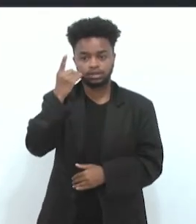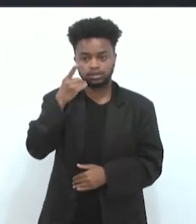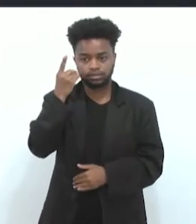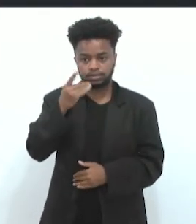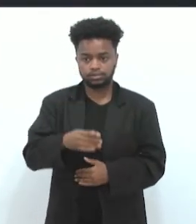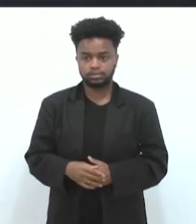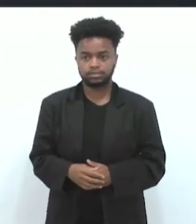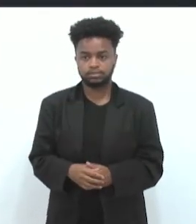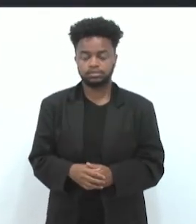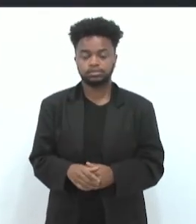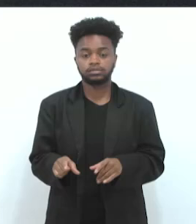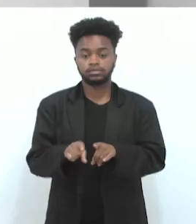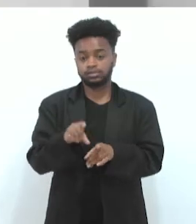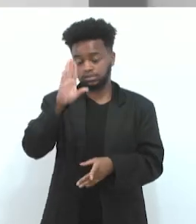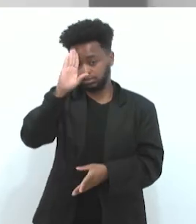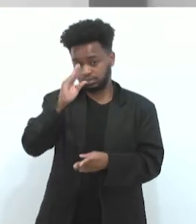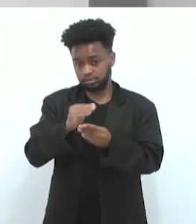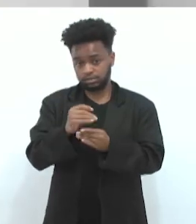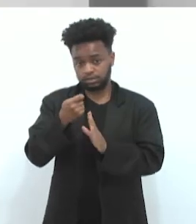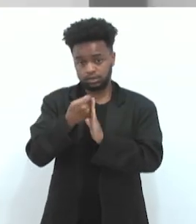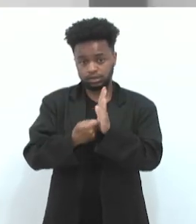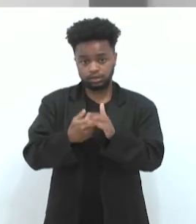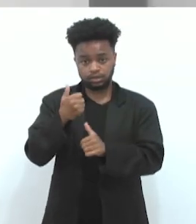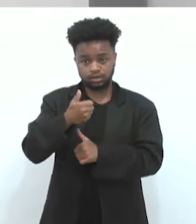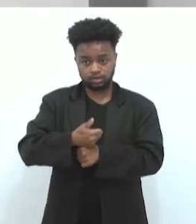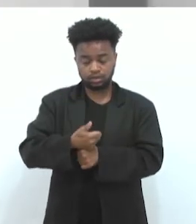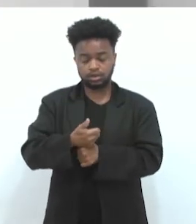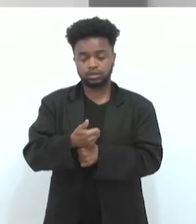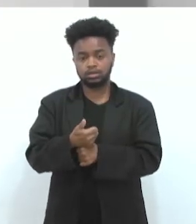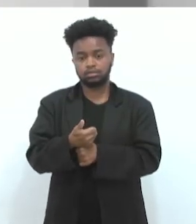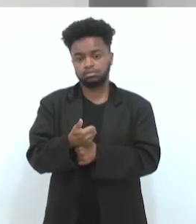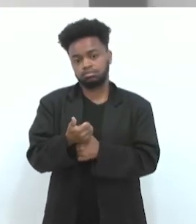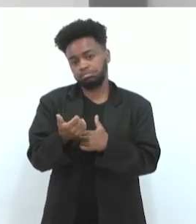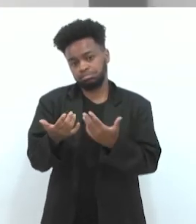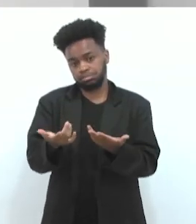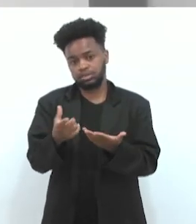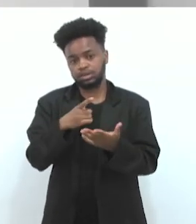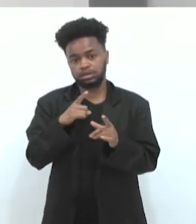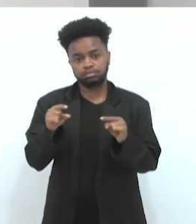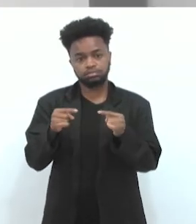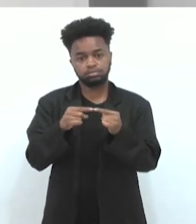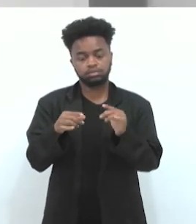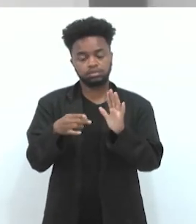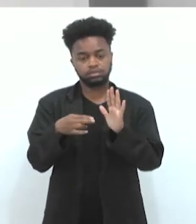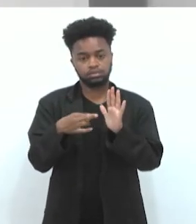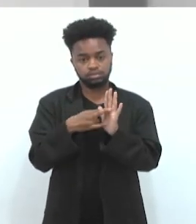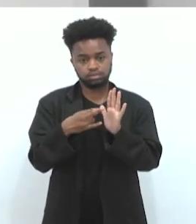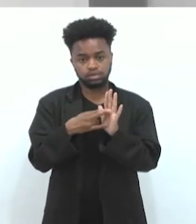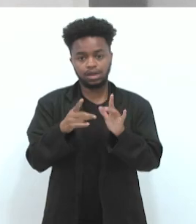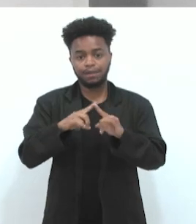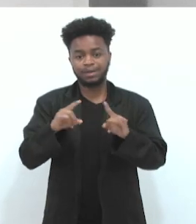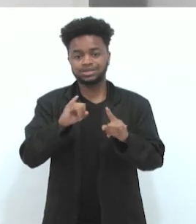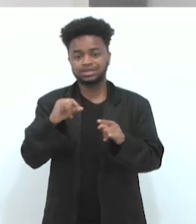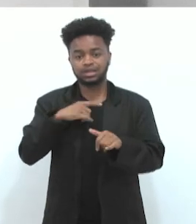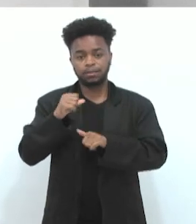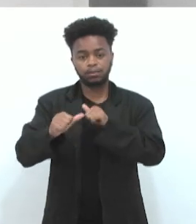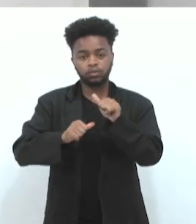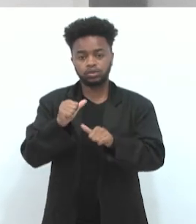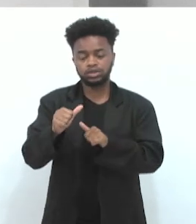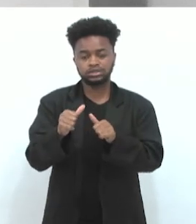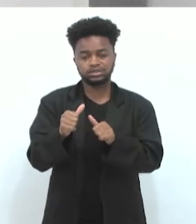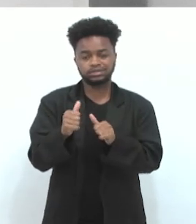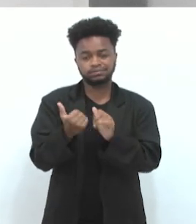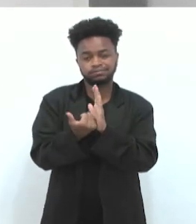que a conclusão por substitutivo é algo, embora regulado pelo regimento, contém uma mudança substancial do projeto original.